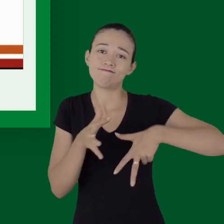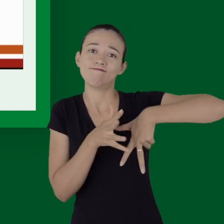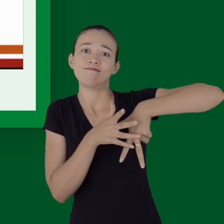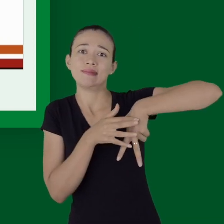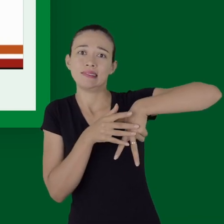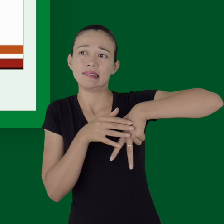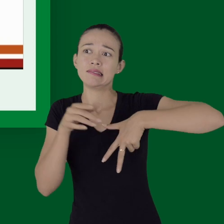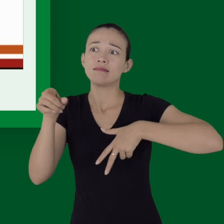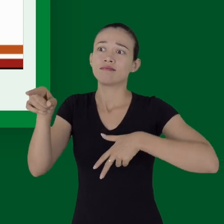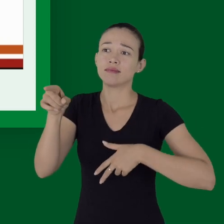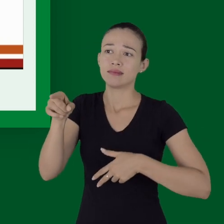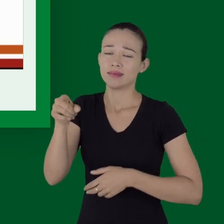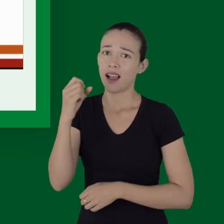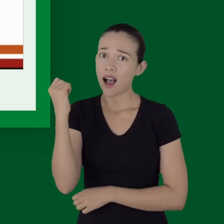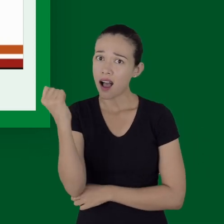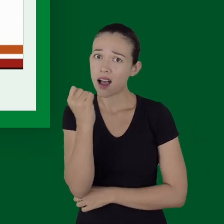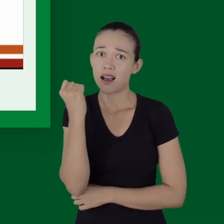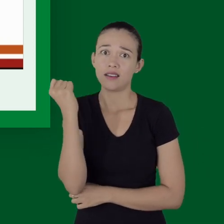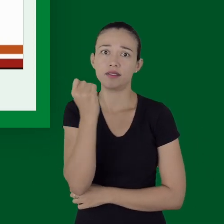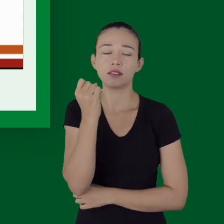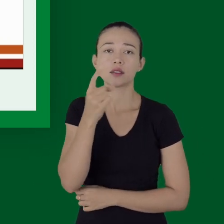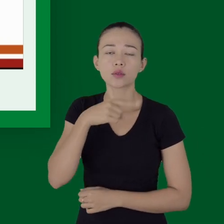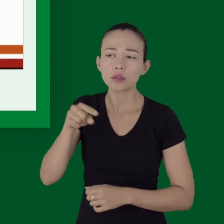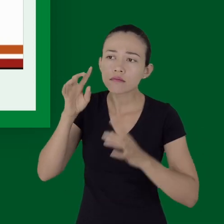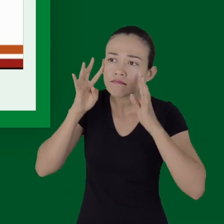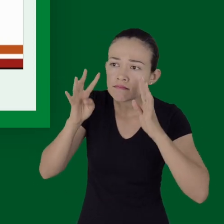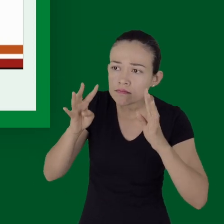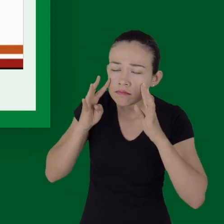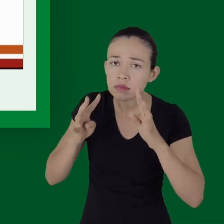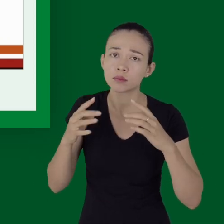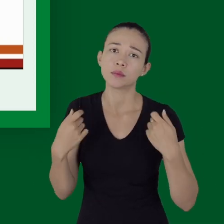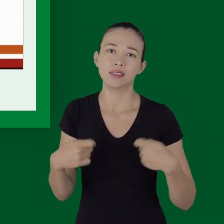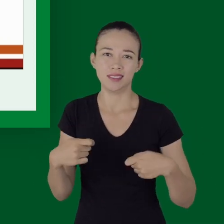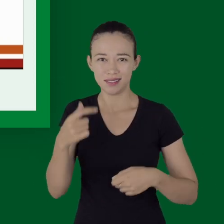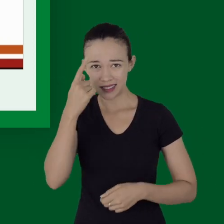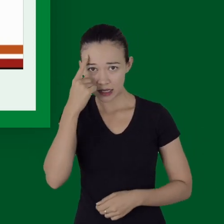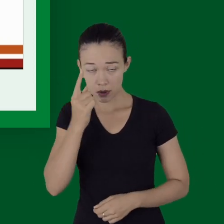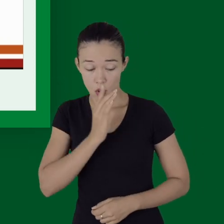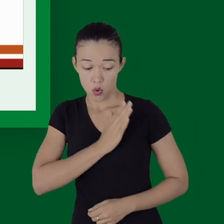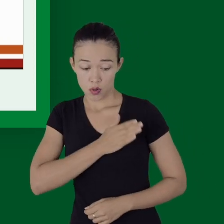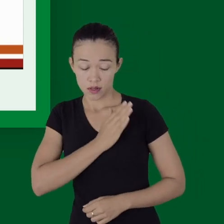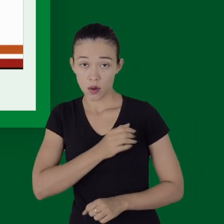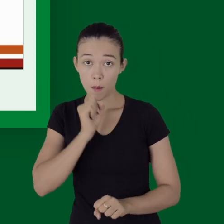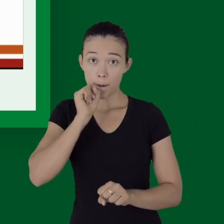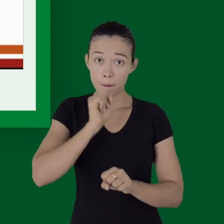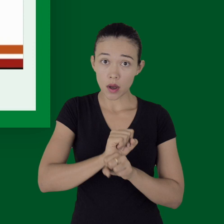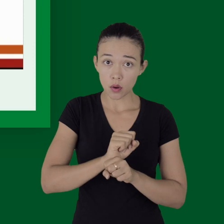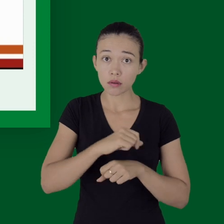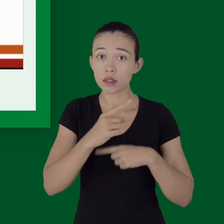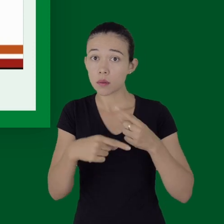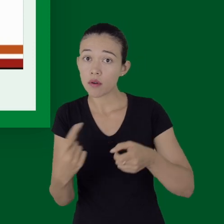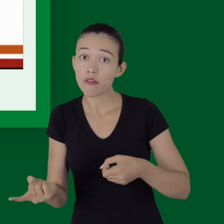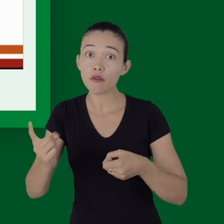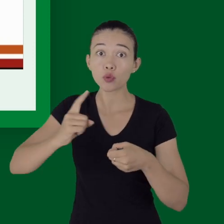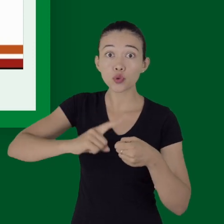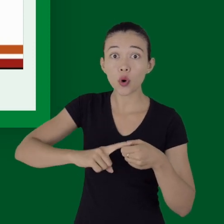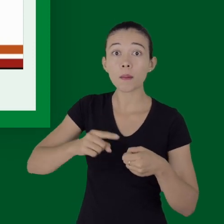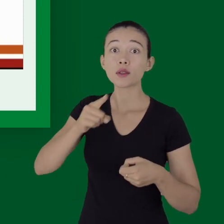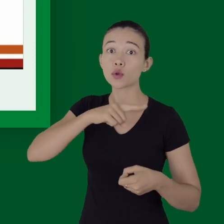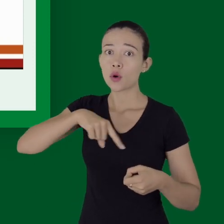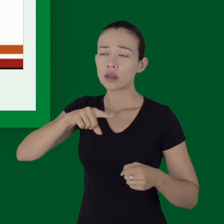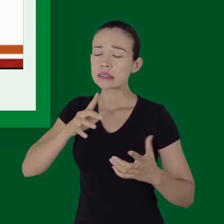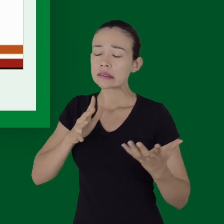E é isso, né? E aí a gente vai seguir fazendo os cuidados do paciente crítico. Então é muito importante a gente ter atenção aos